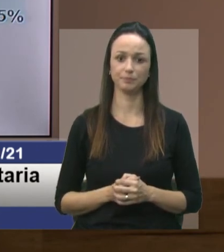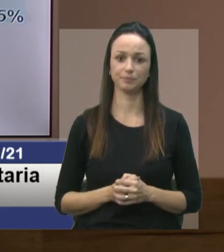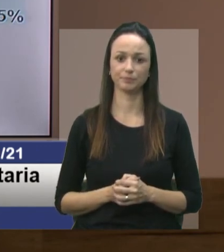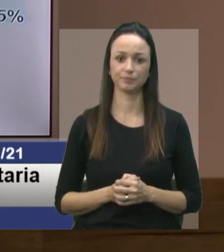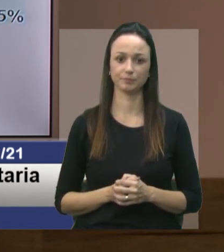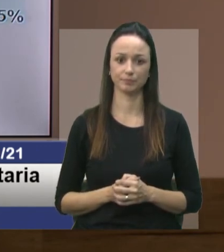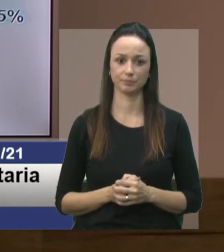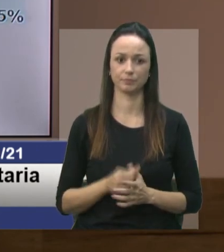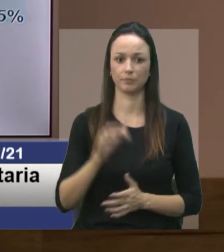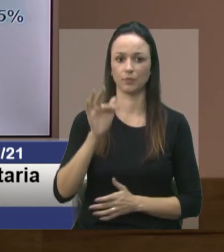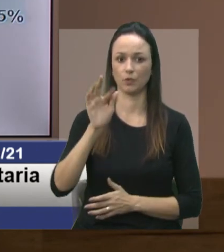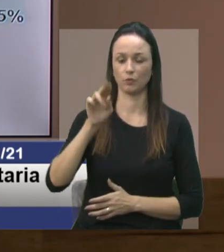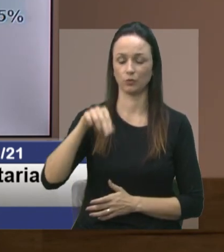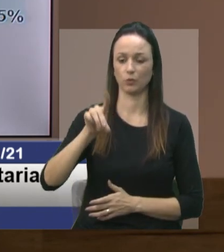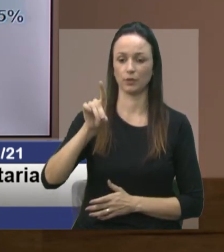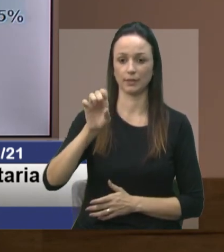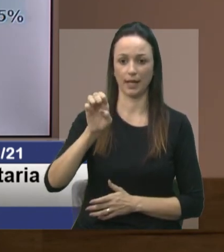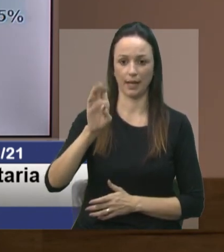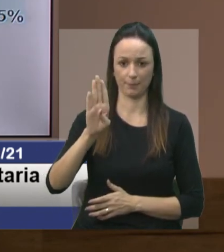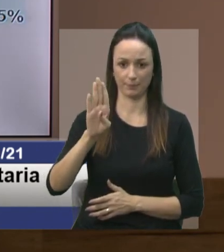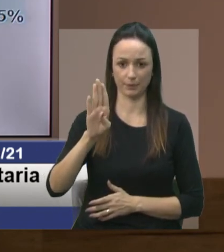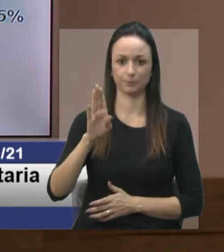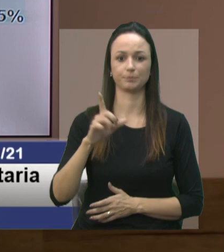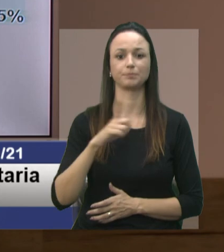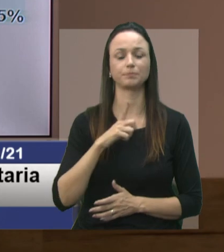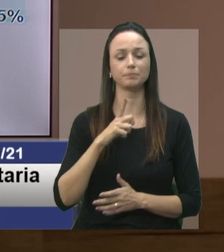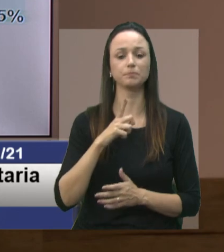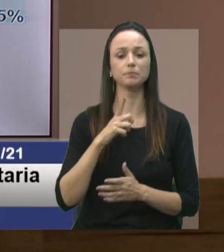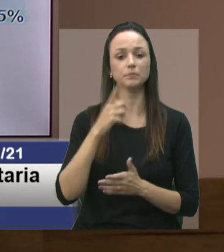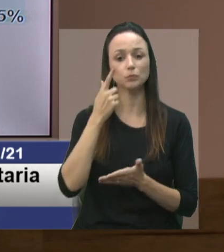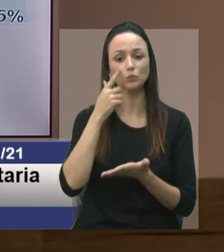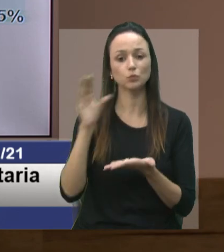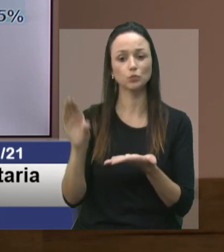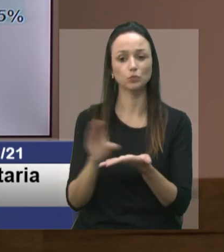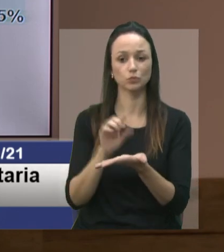O Fundeb, nós estamos prevendo uma receita de